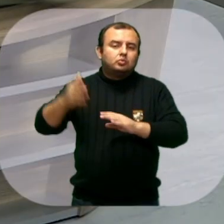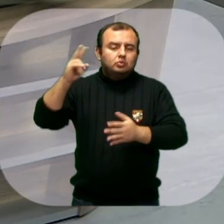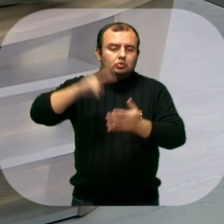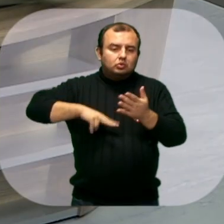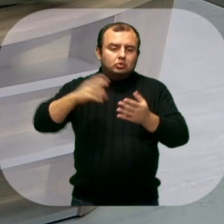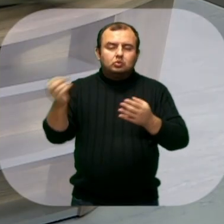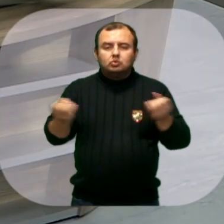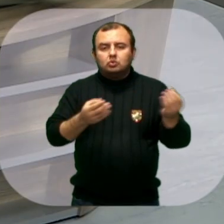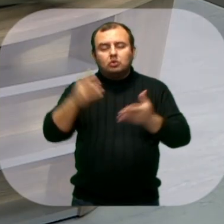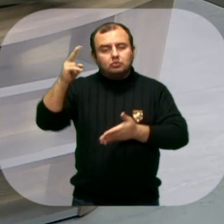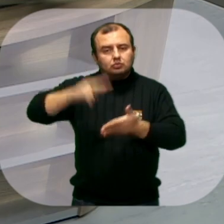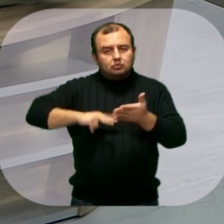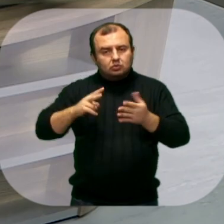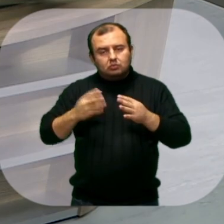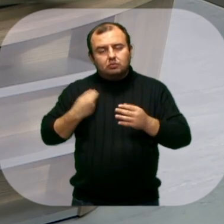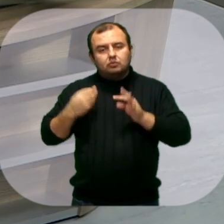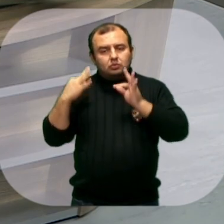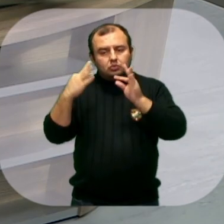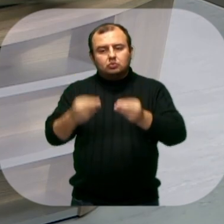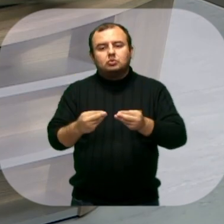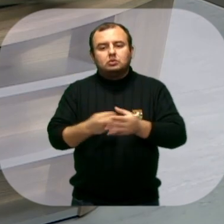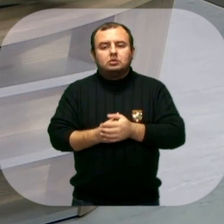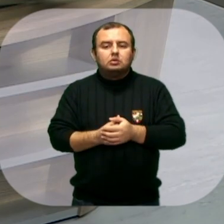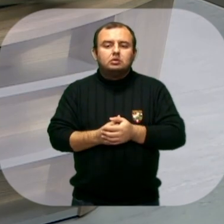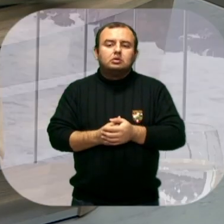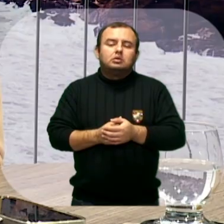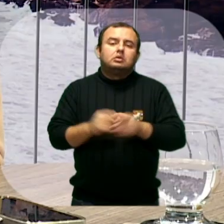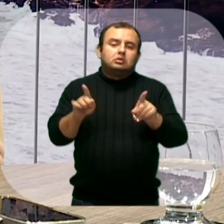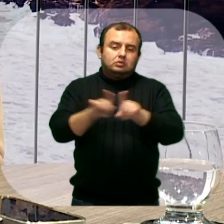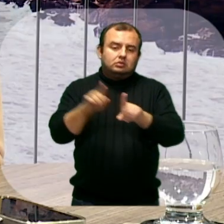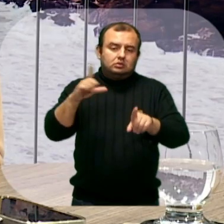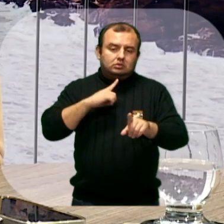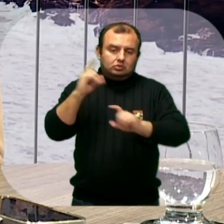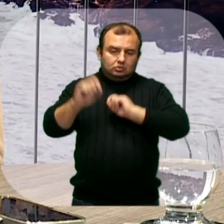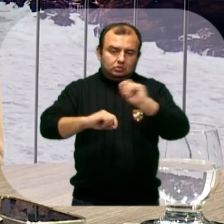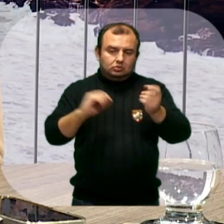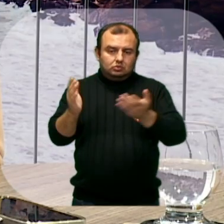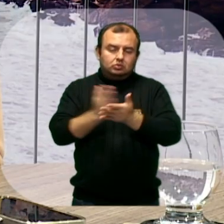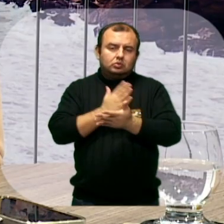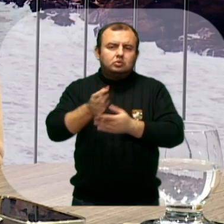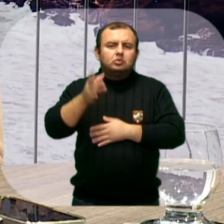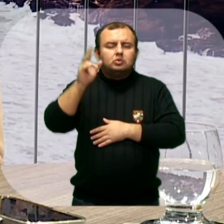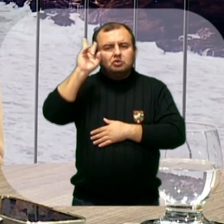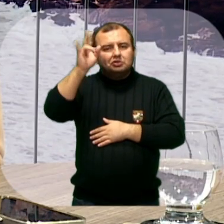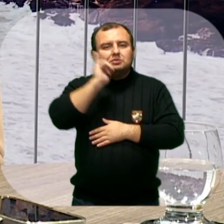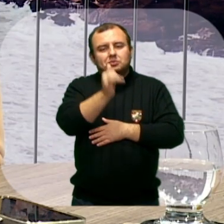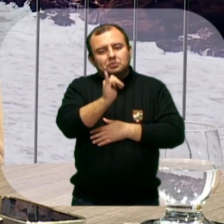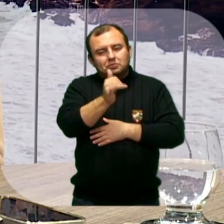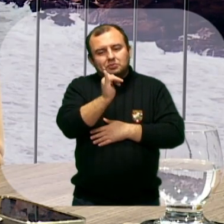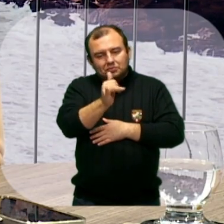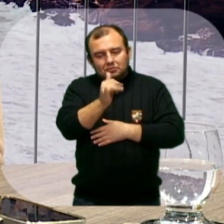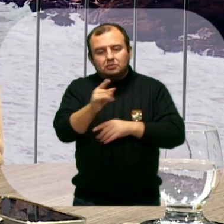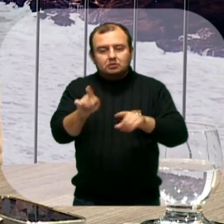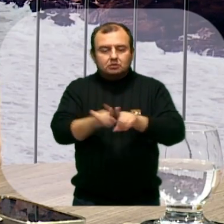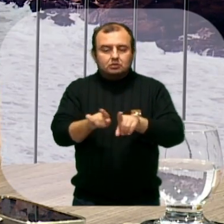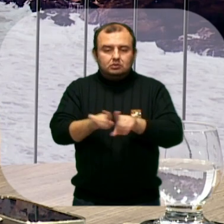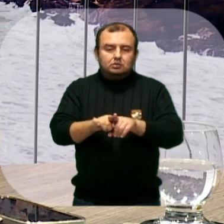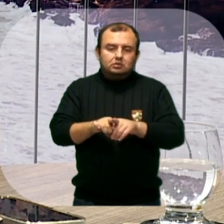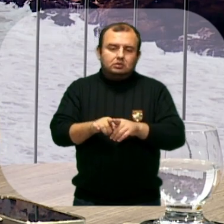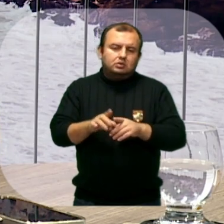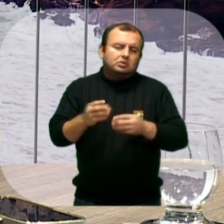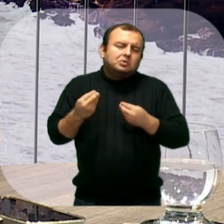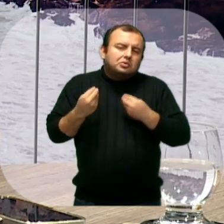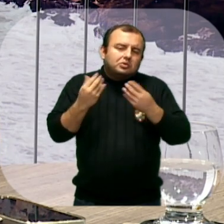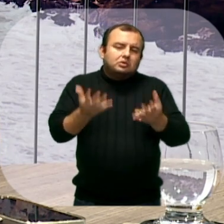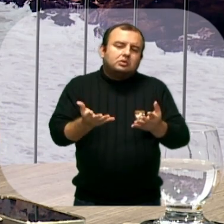criarem novos leitores para a vida toda, né? E nós temos também alguns contadores de histórias que nos brindam,